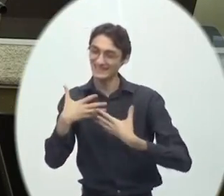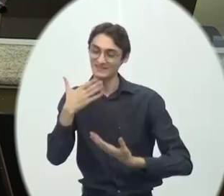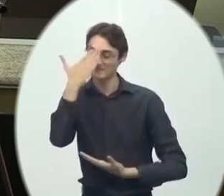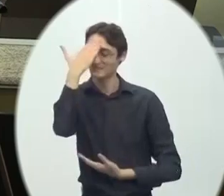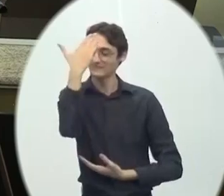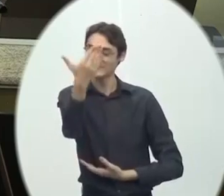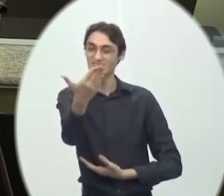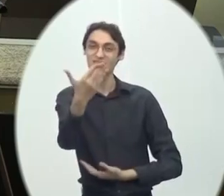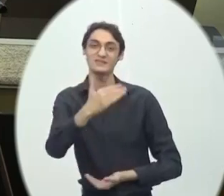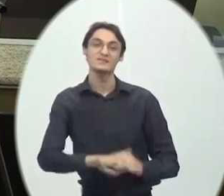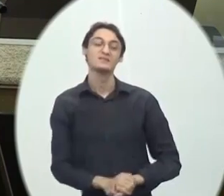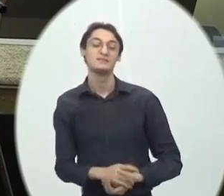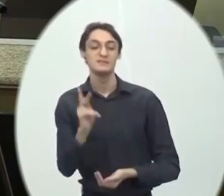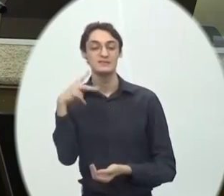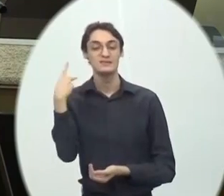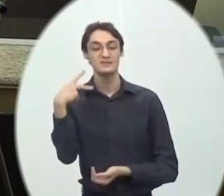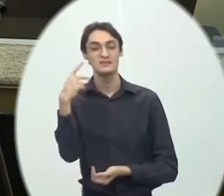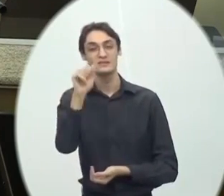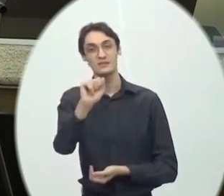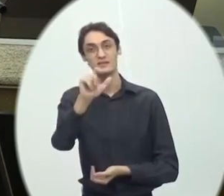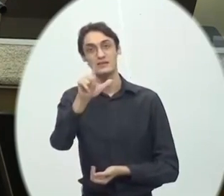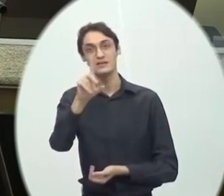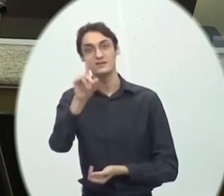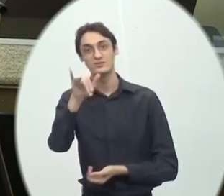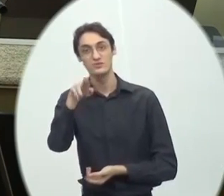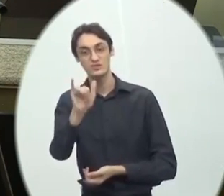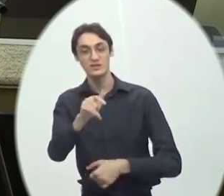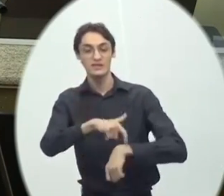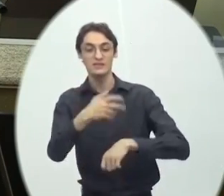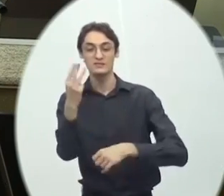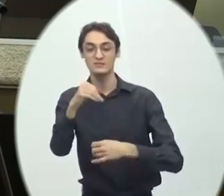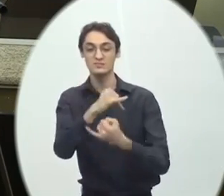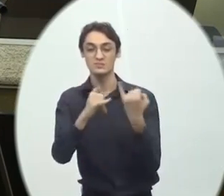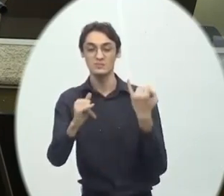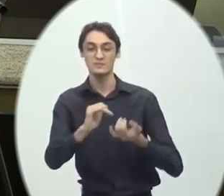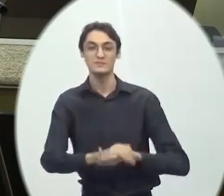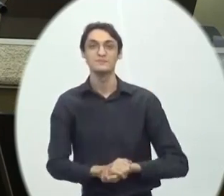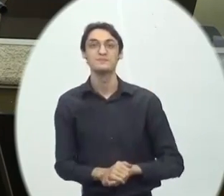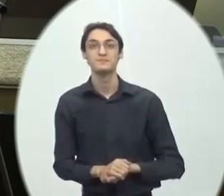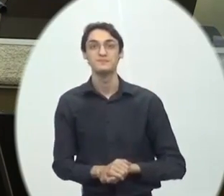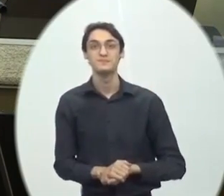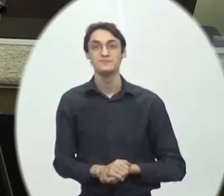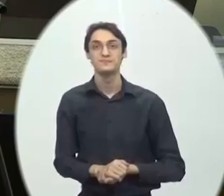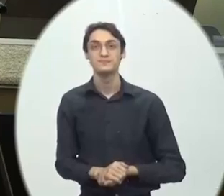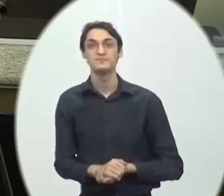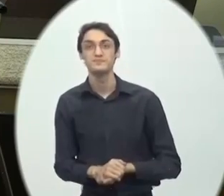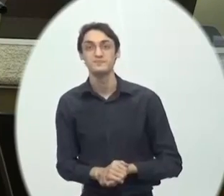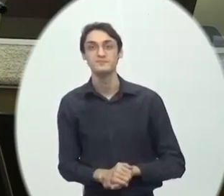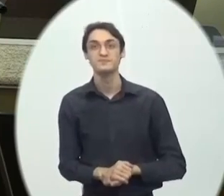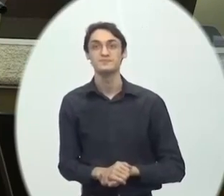senhor presidente. Com a palavra, vereador Aldinei Potelec. Vossa Excelência põe 3 minutos e meio.